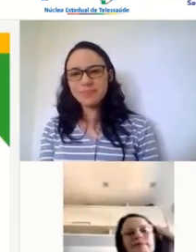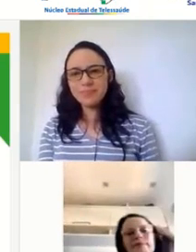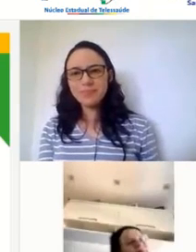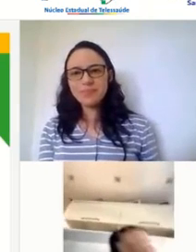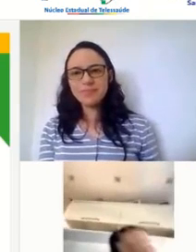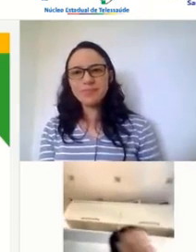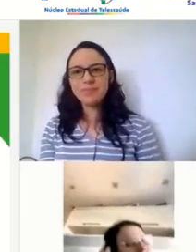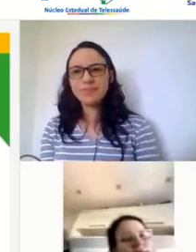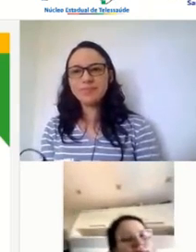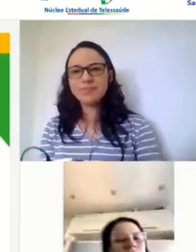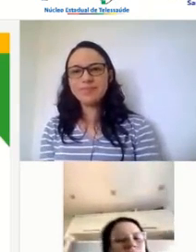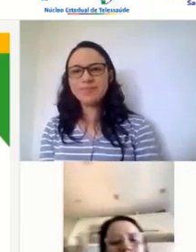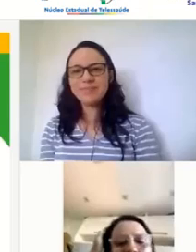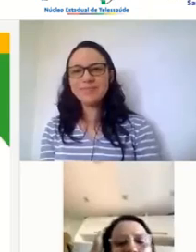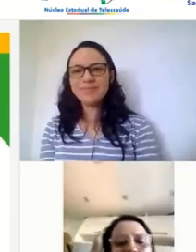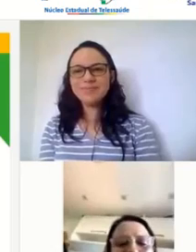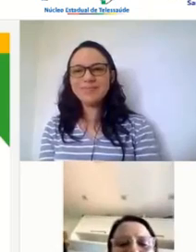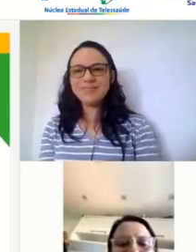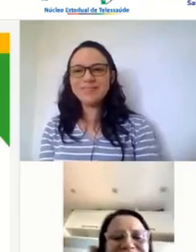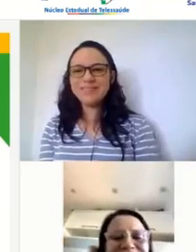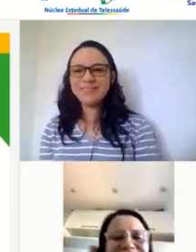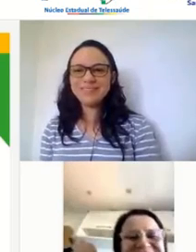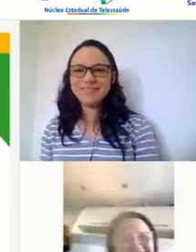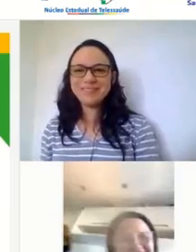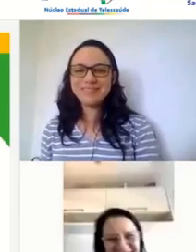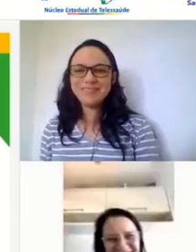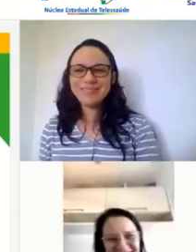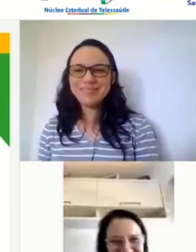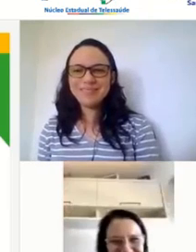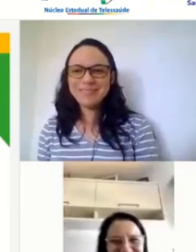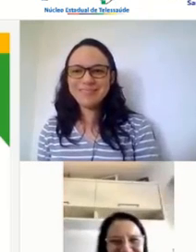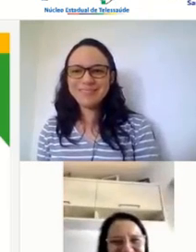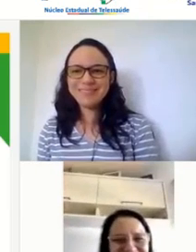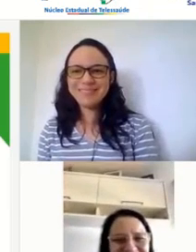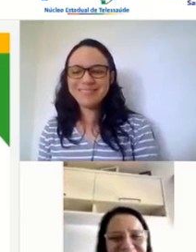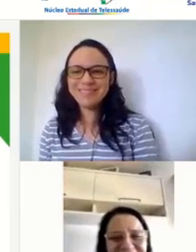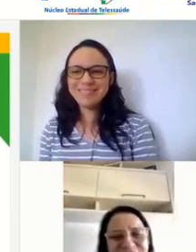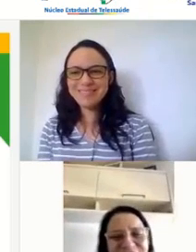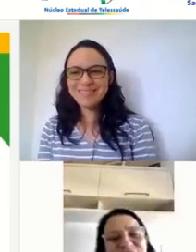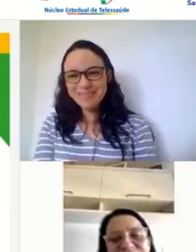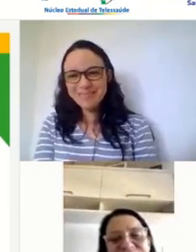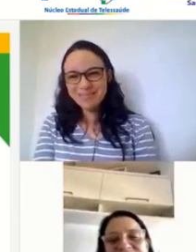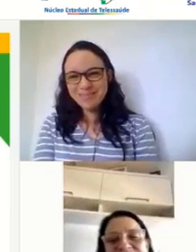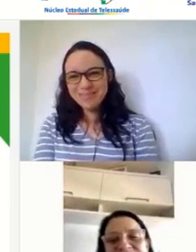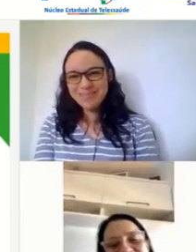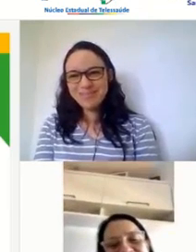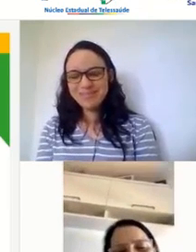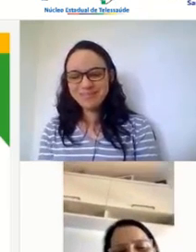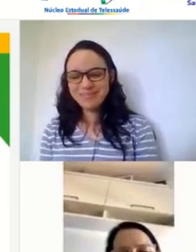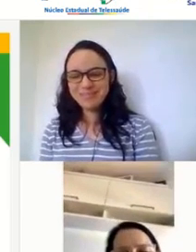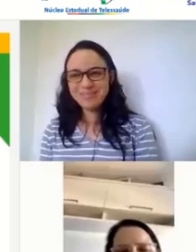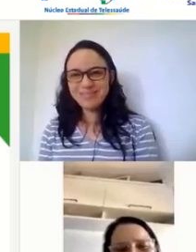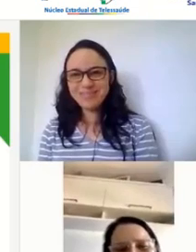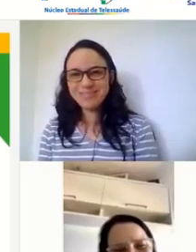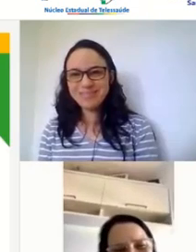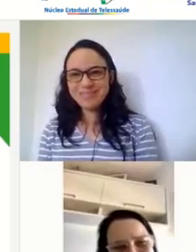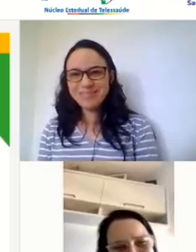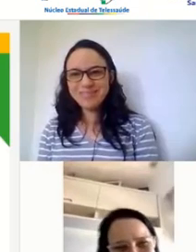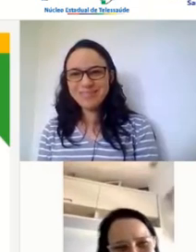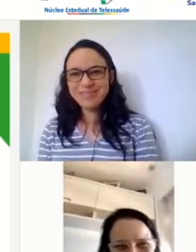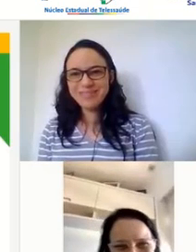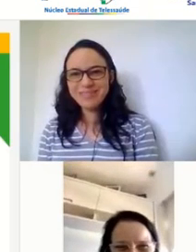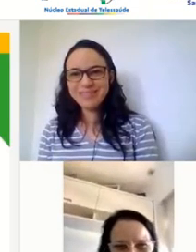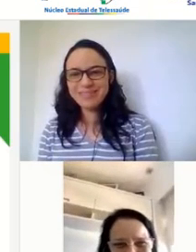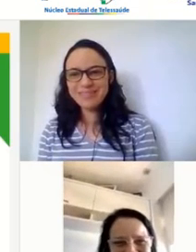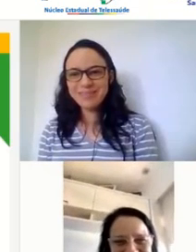oi su pode saber falar você tem que ativar o microfone você tá só como 20 quem tá só comovente não